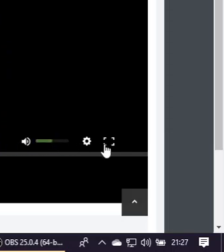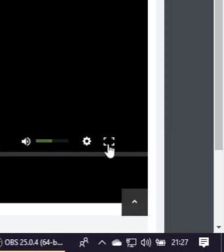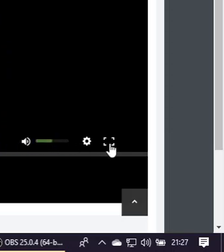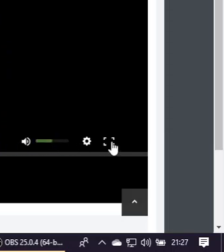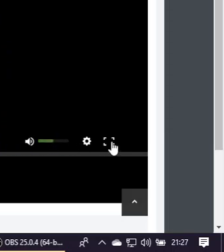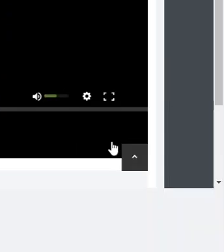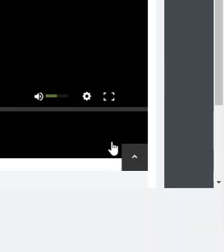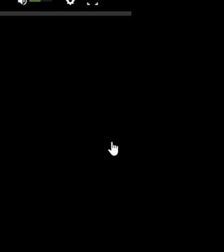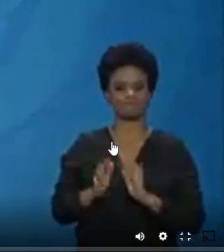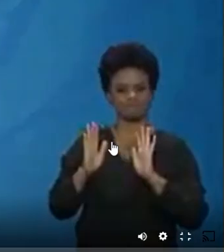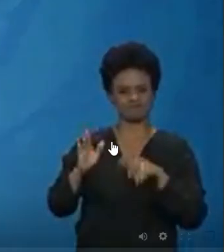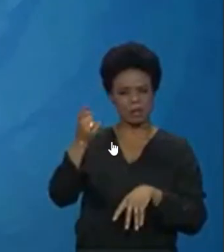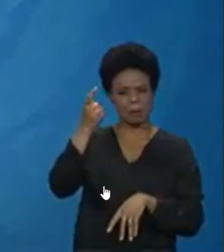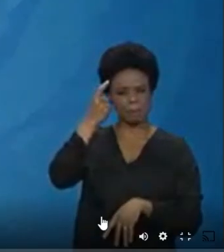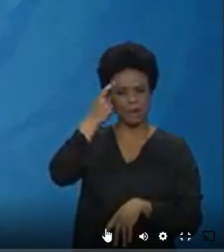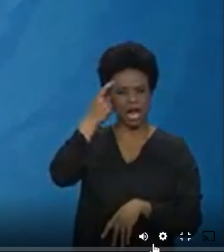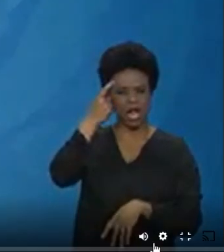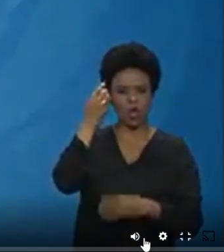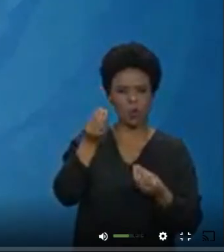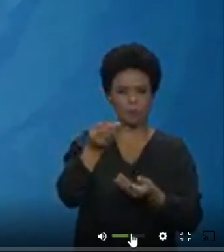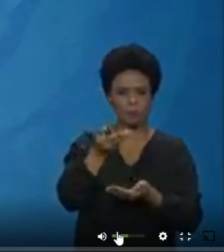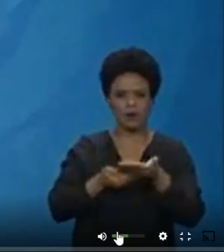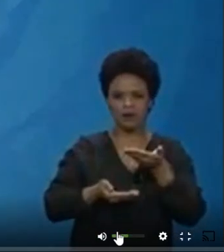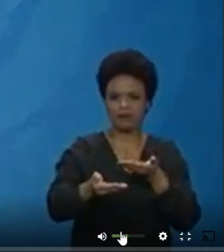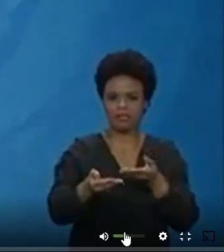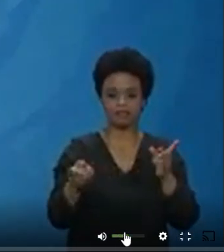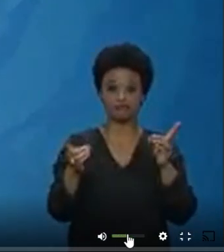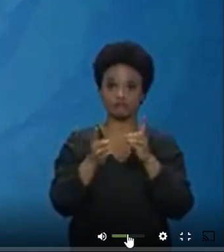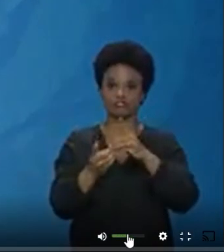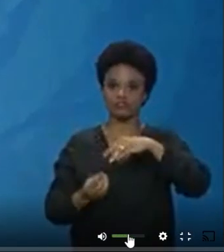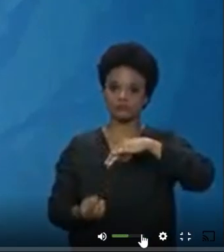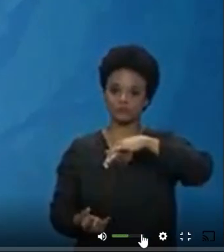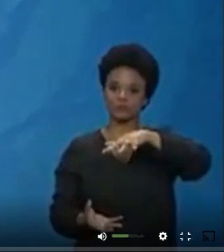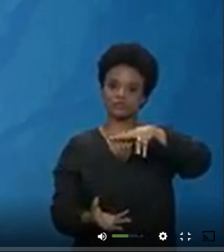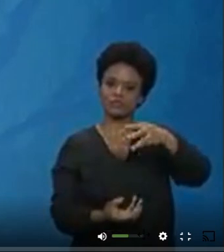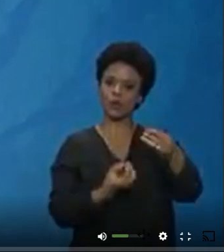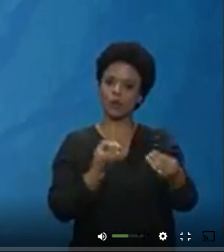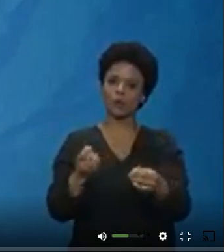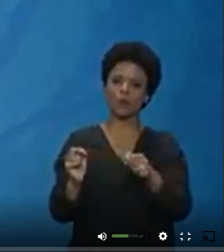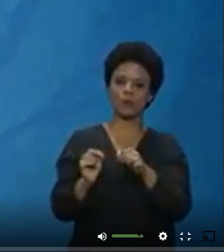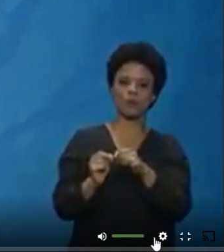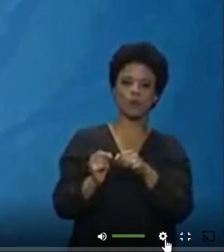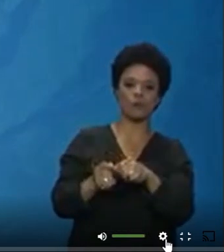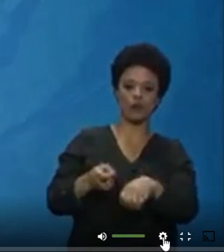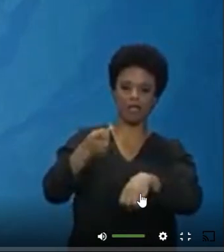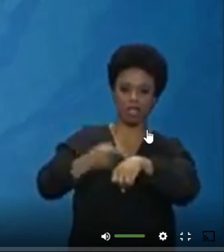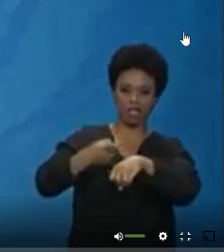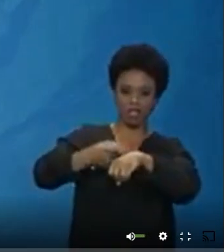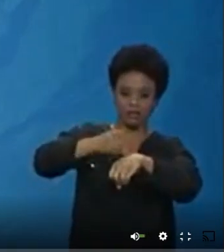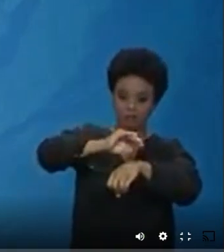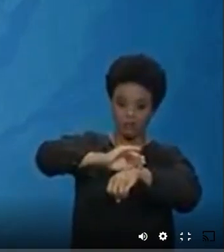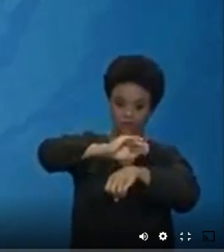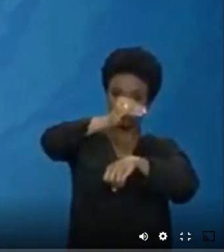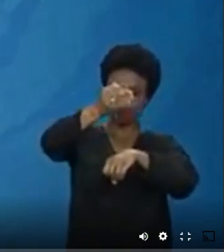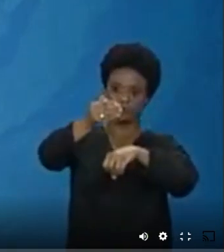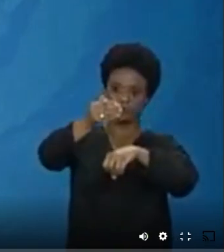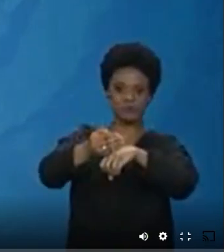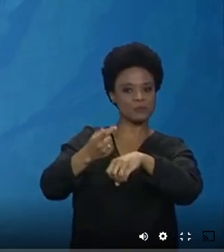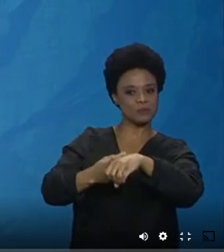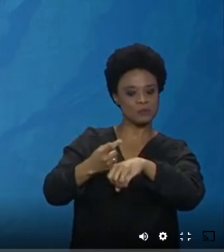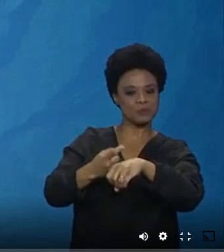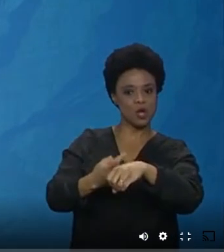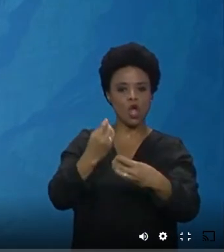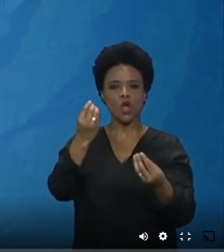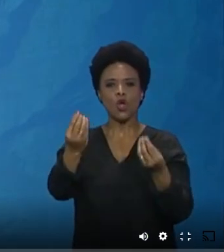Você já pensou na relação que existe entre a dinâmica do planeta e a formação das rochas? Como as atividades geológicas ocorrem